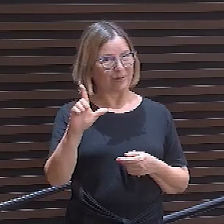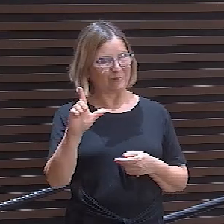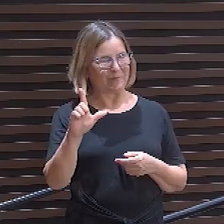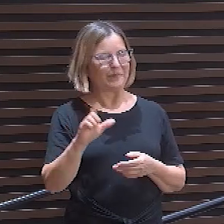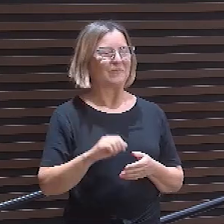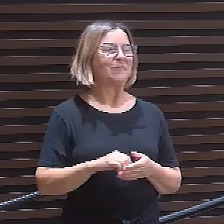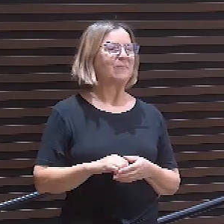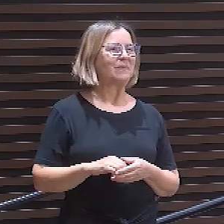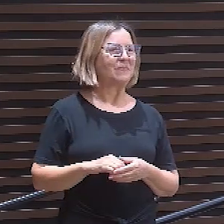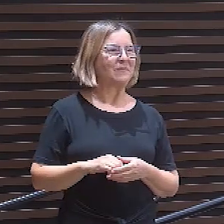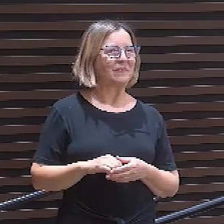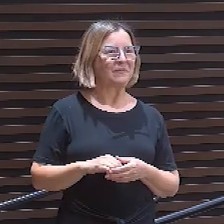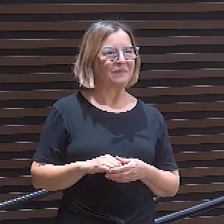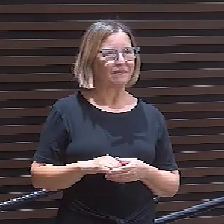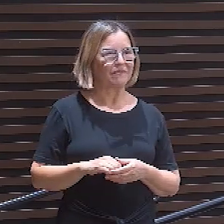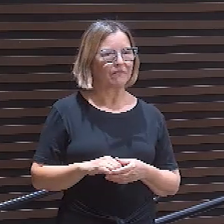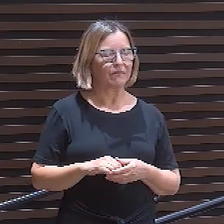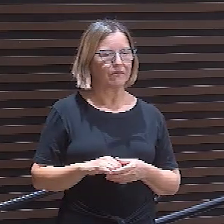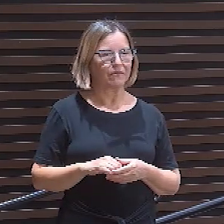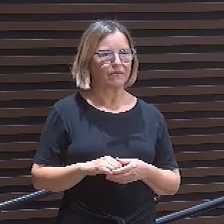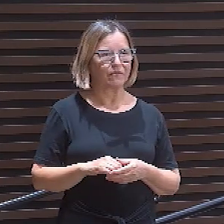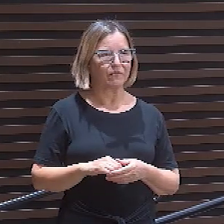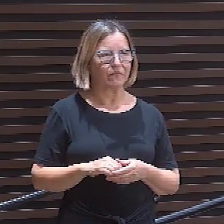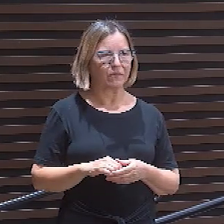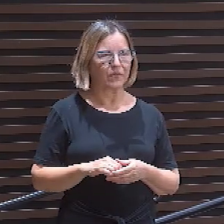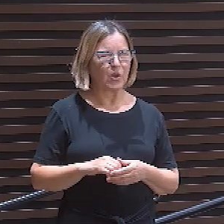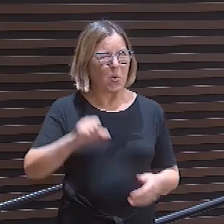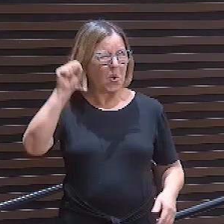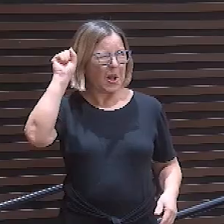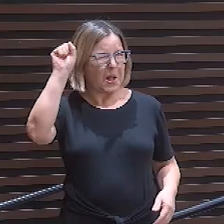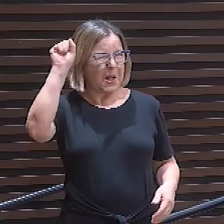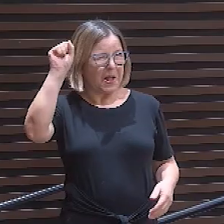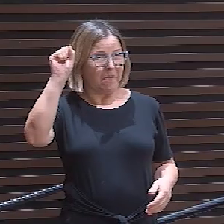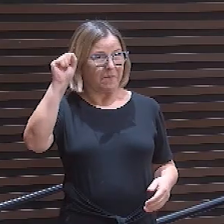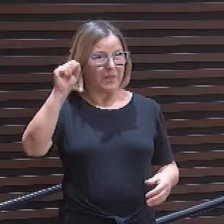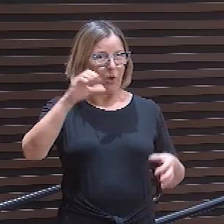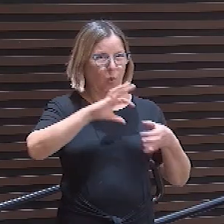Eric Liddell foi um campeão olímpico,